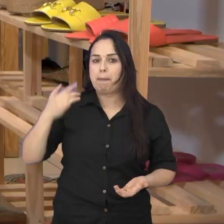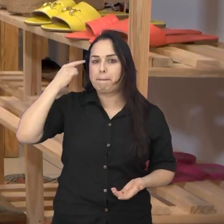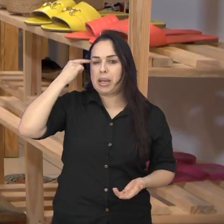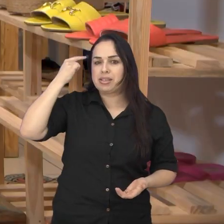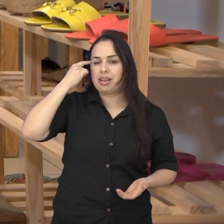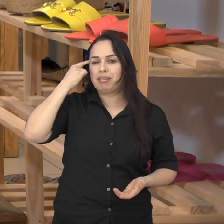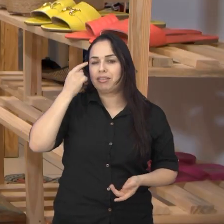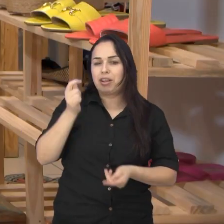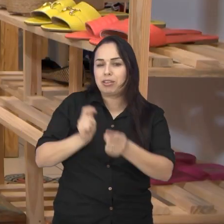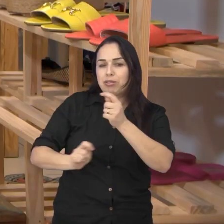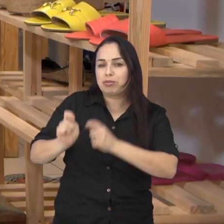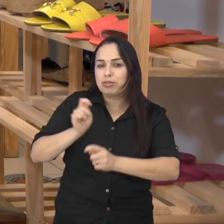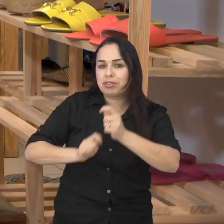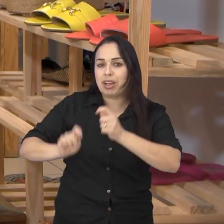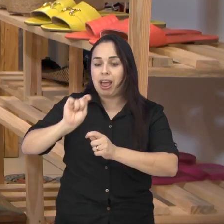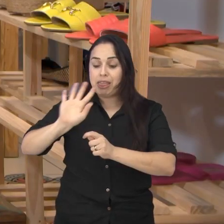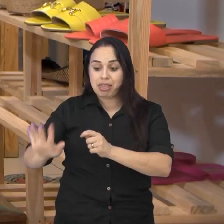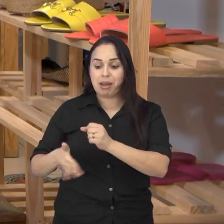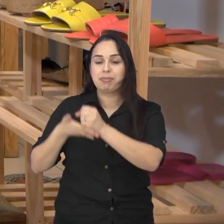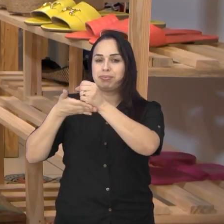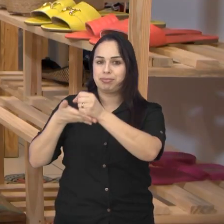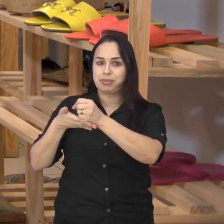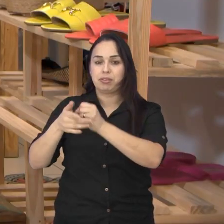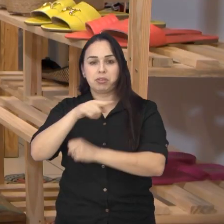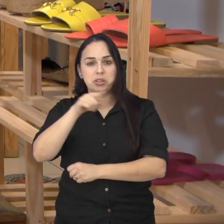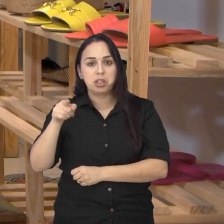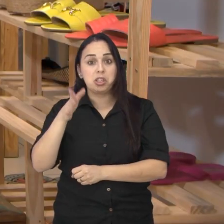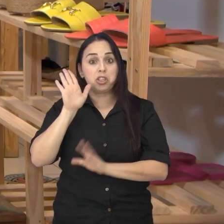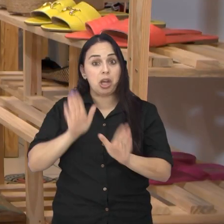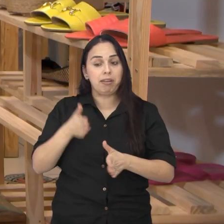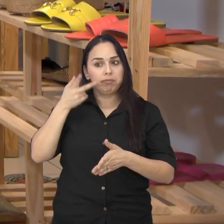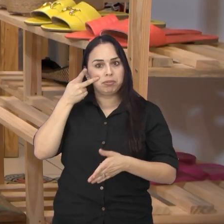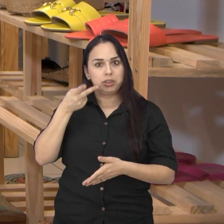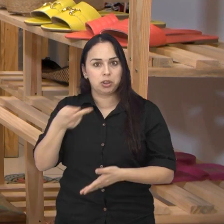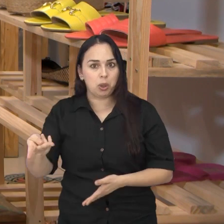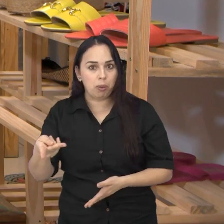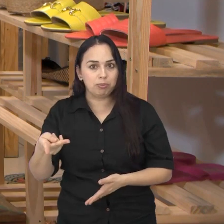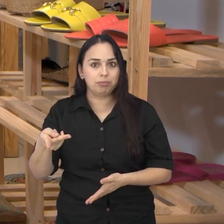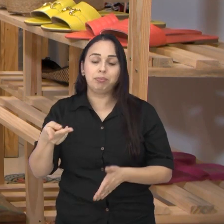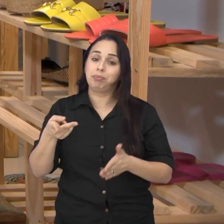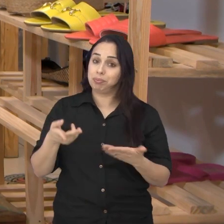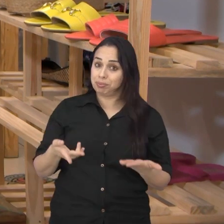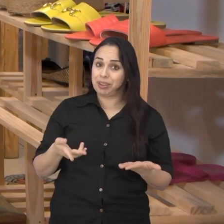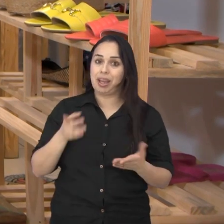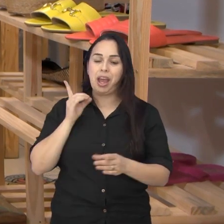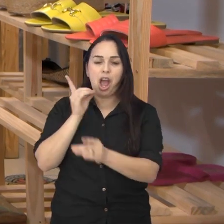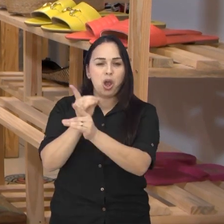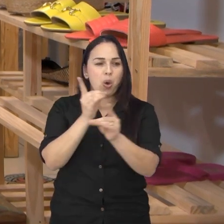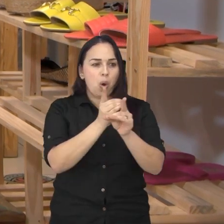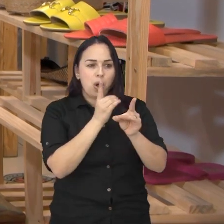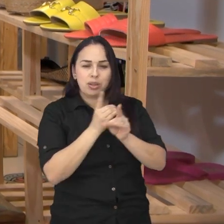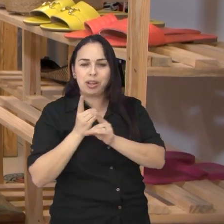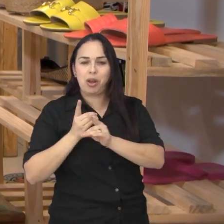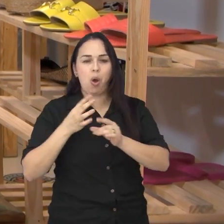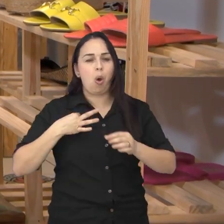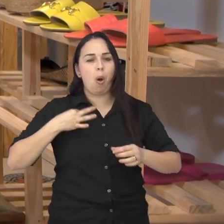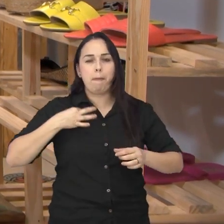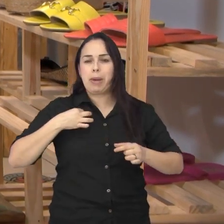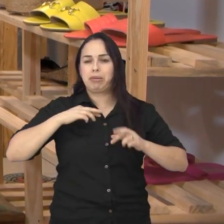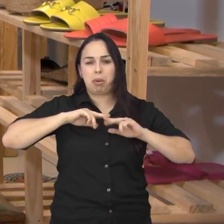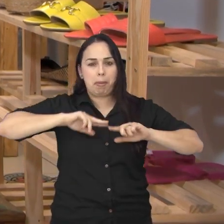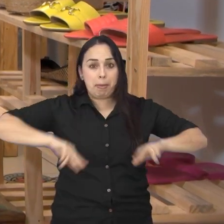ambiente. E pensando em economia e sustentabilidade, você já visitou algum brechó? Além de encontrar